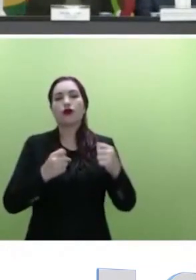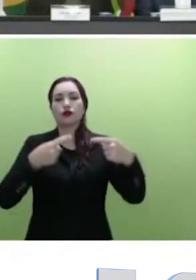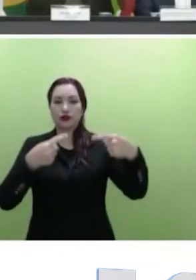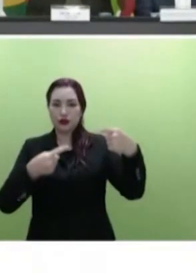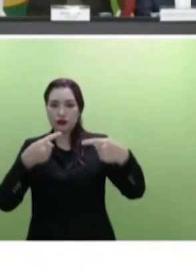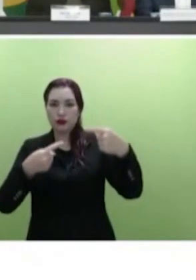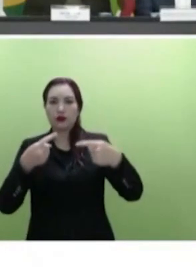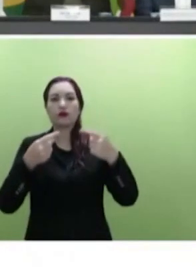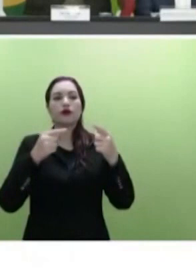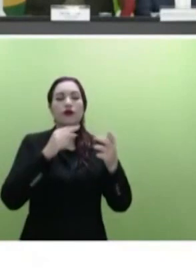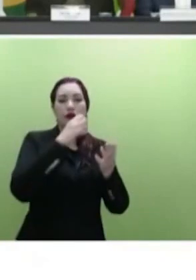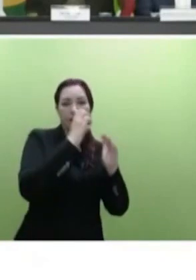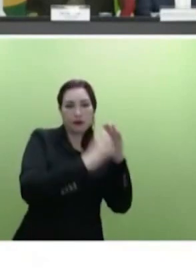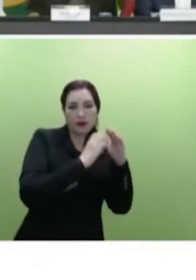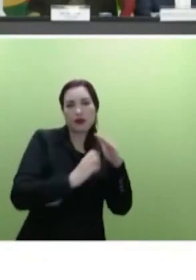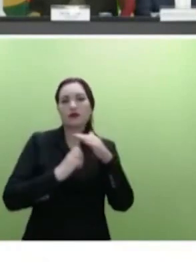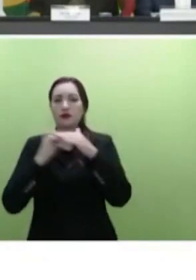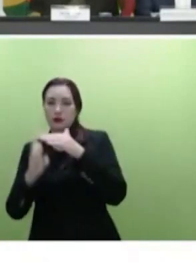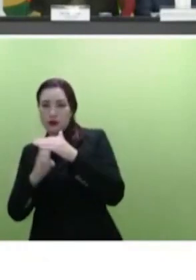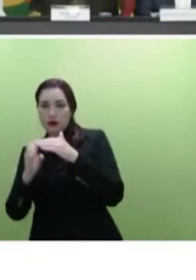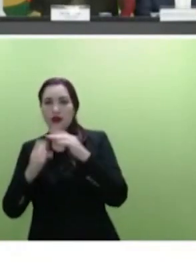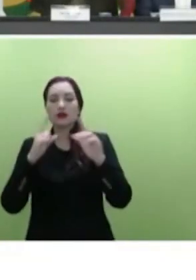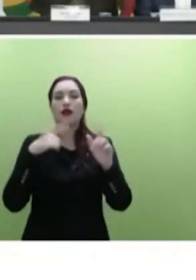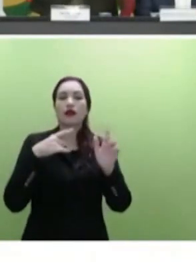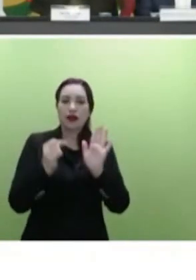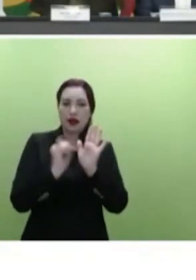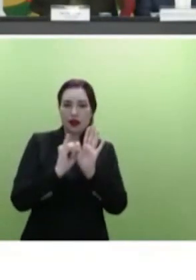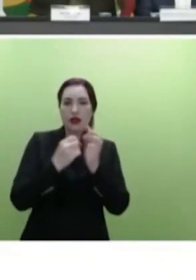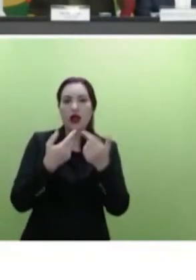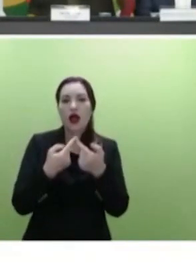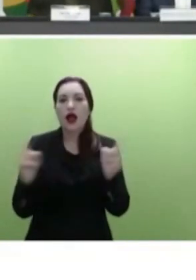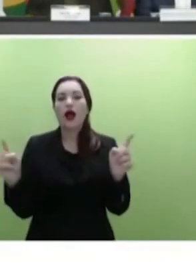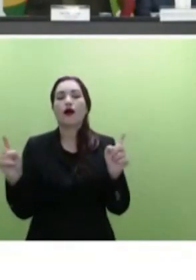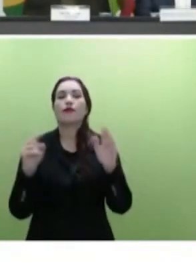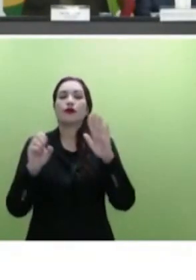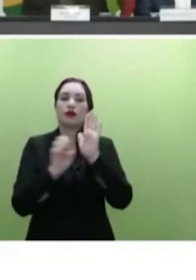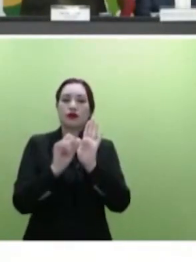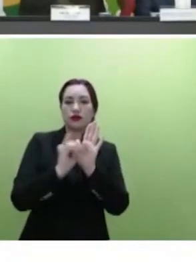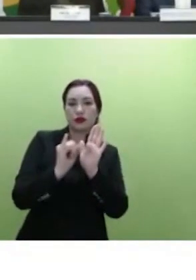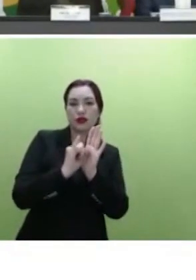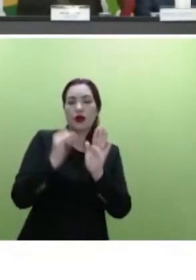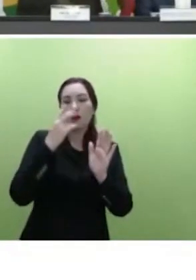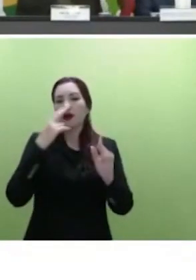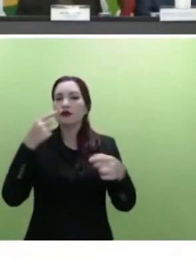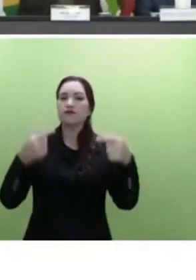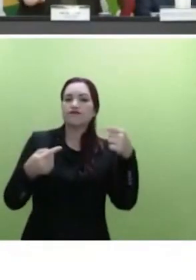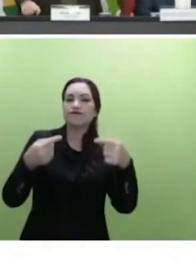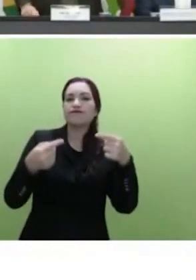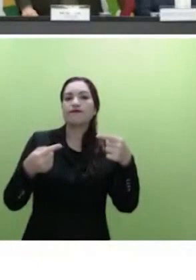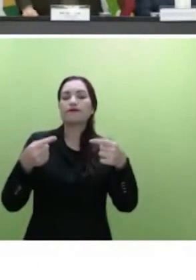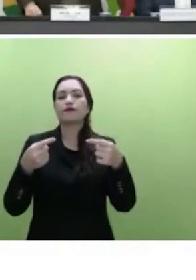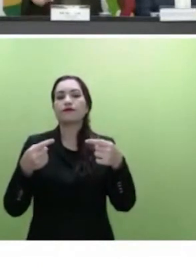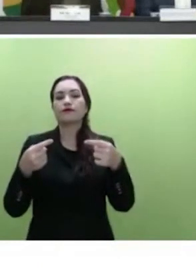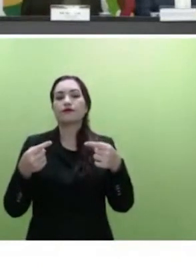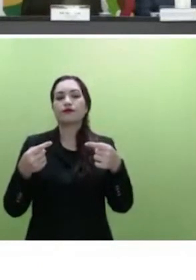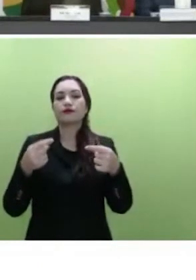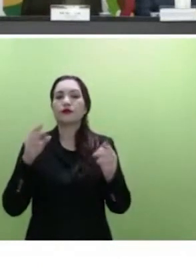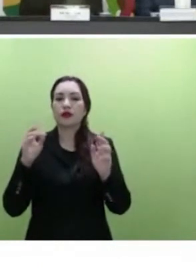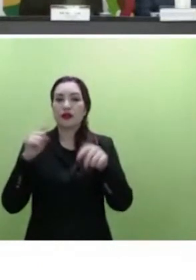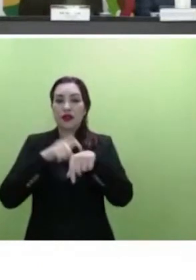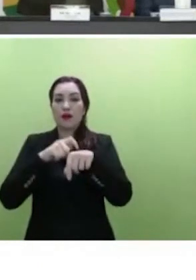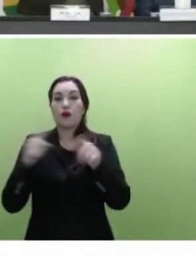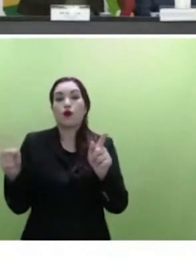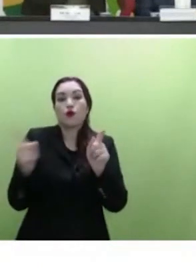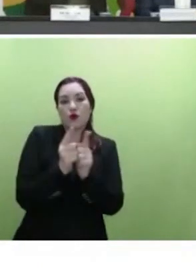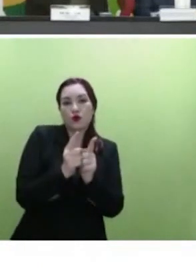dispensa mas a gente abre via edital uma espécie de concorrência com maior brevidade